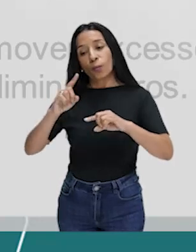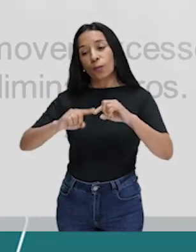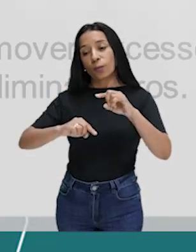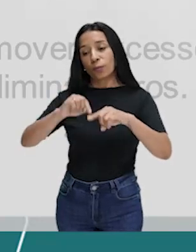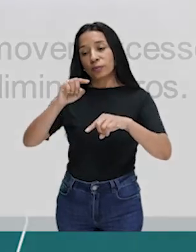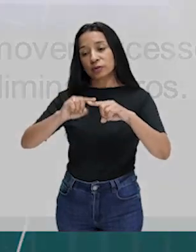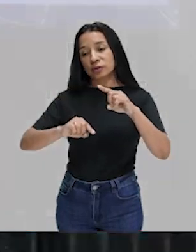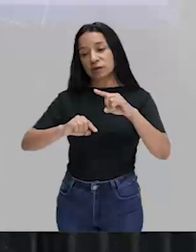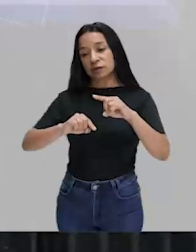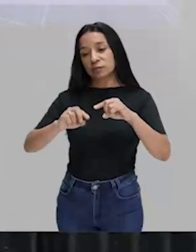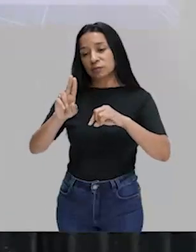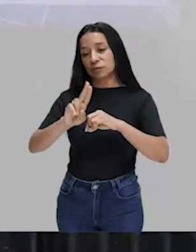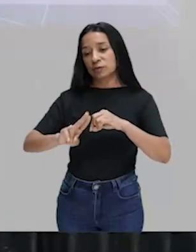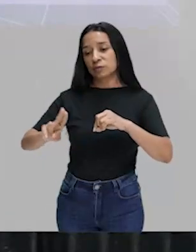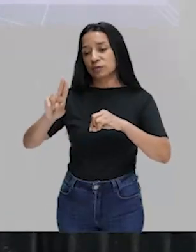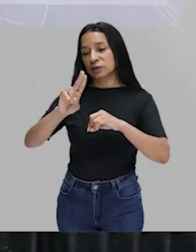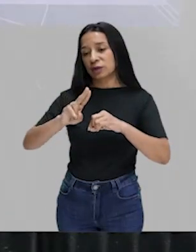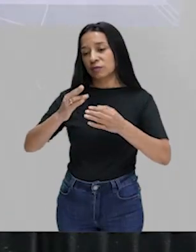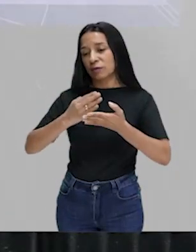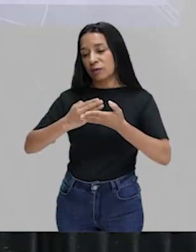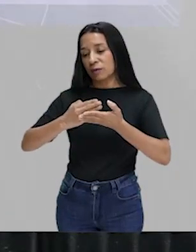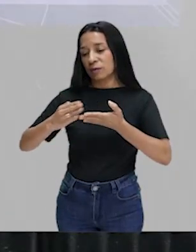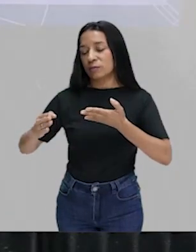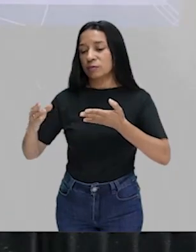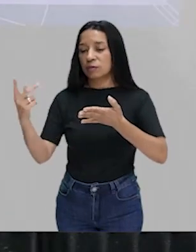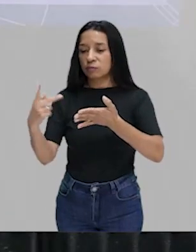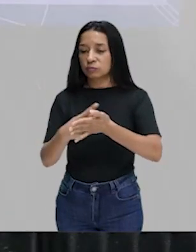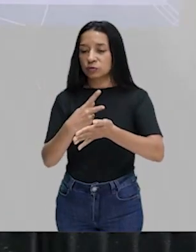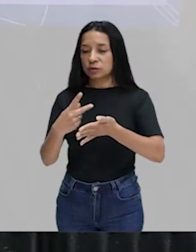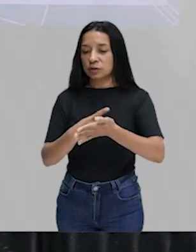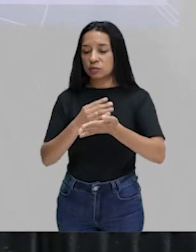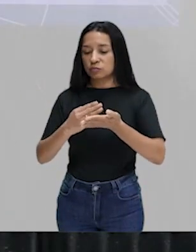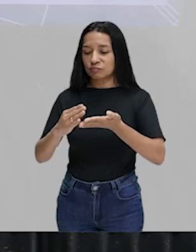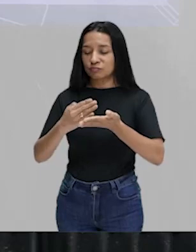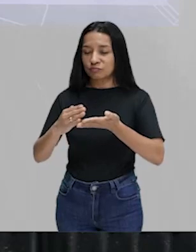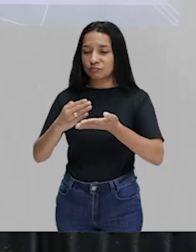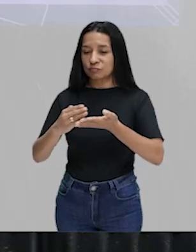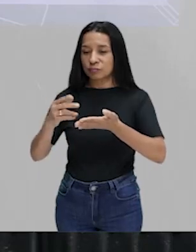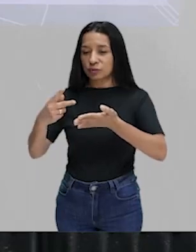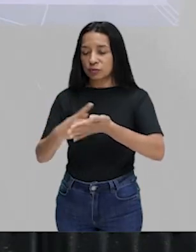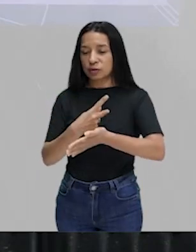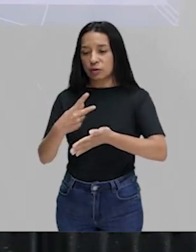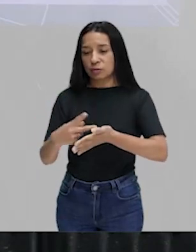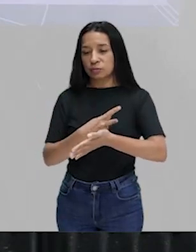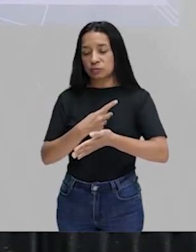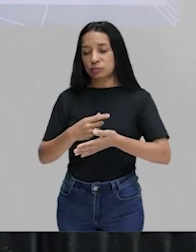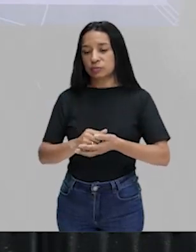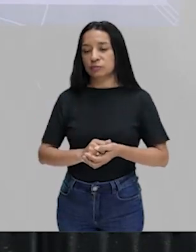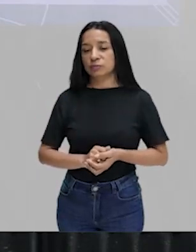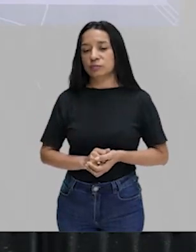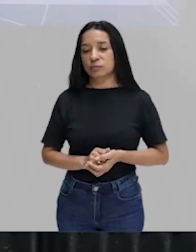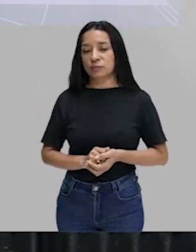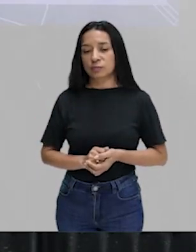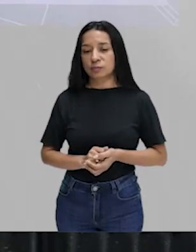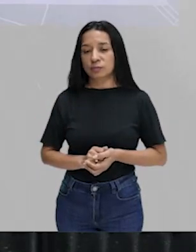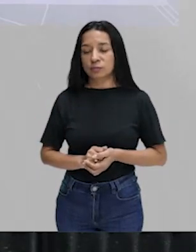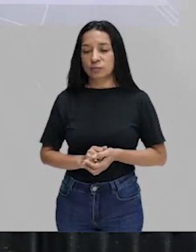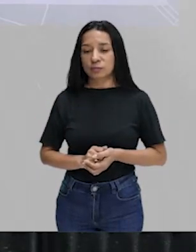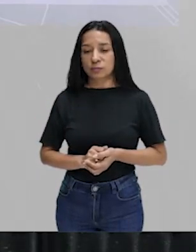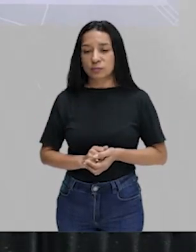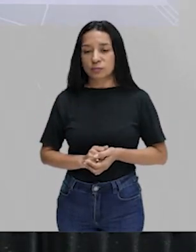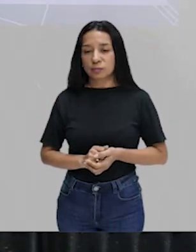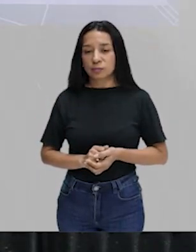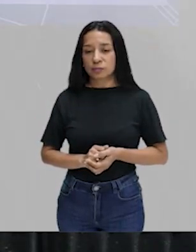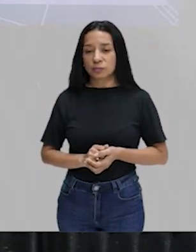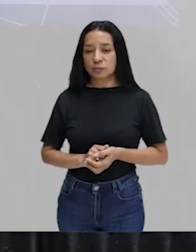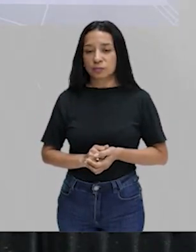utensílio que servia para eliminar os erros. Então, e nuvens lá no mata-borrão do céu chupavam